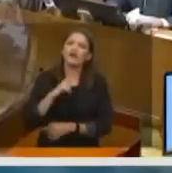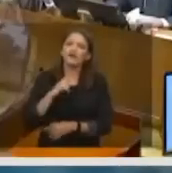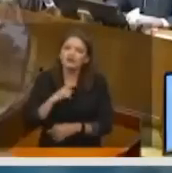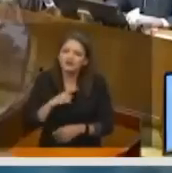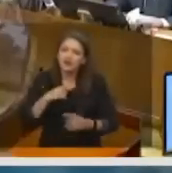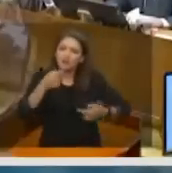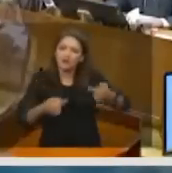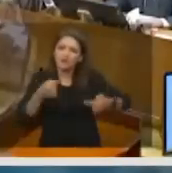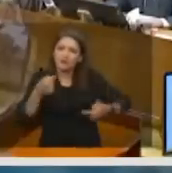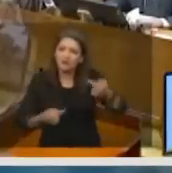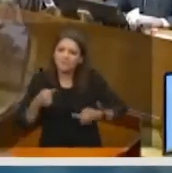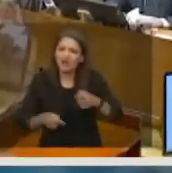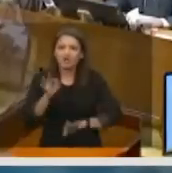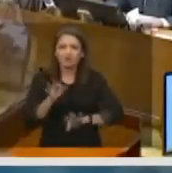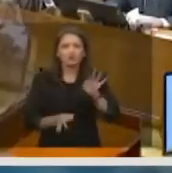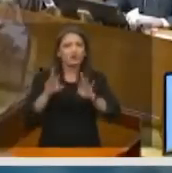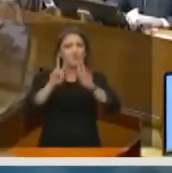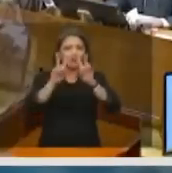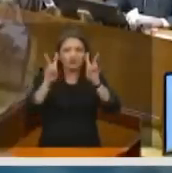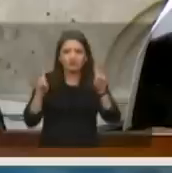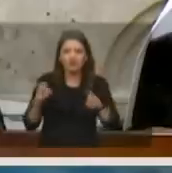retroage? Normalmente isso não é padrão, né?